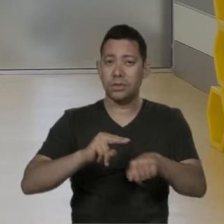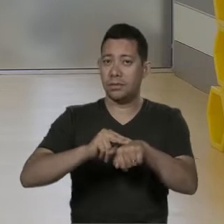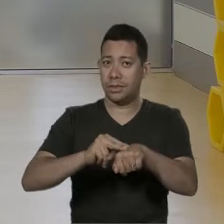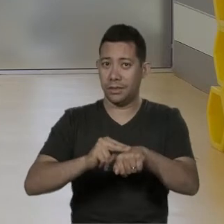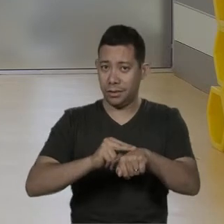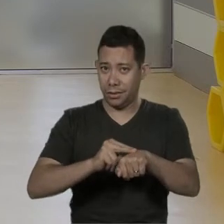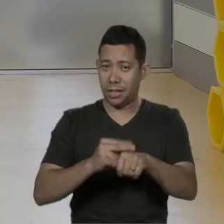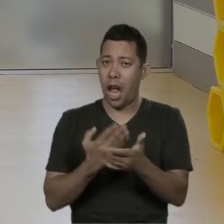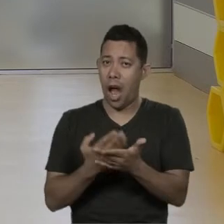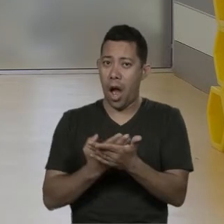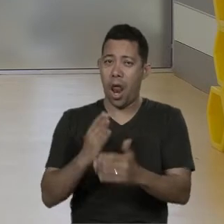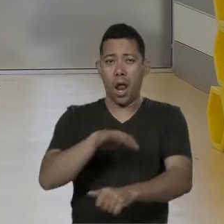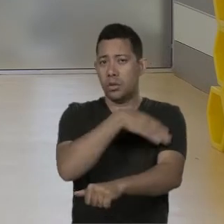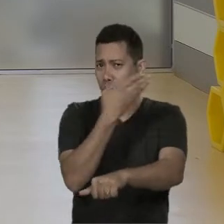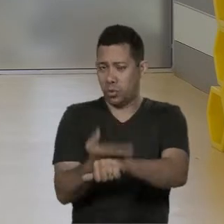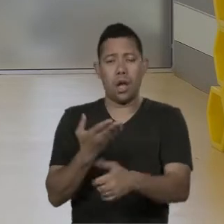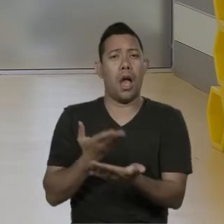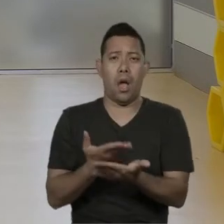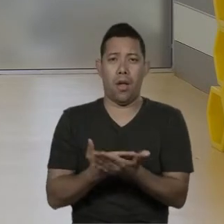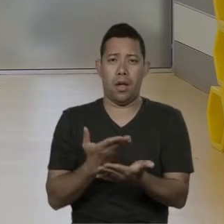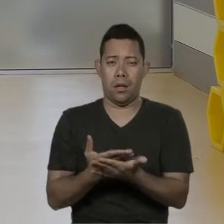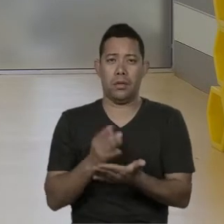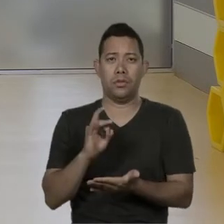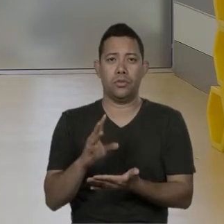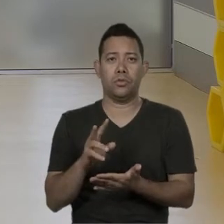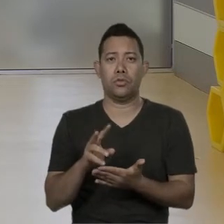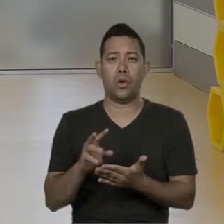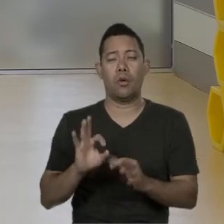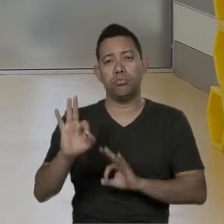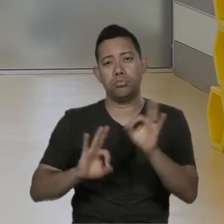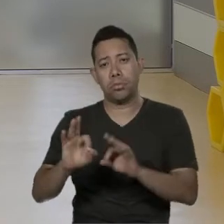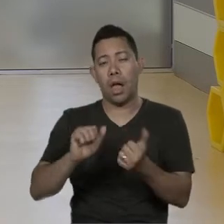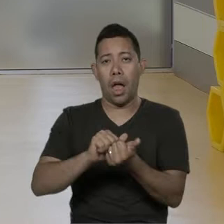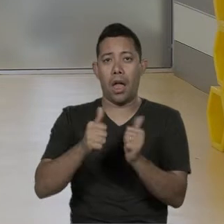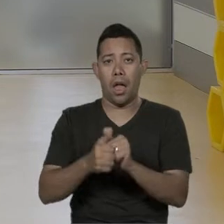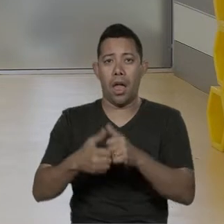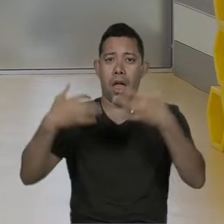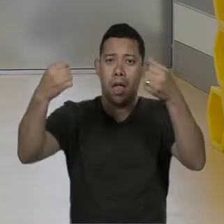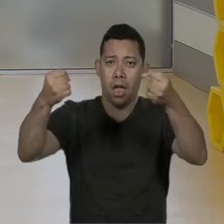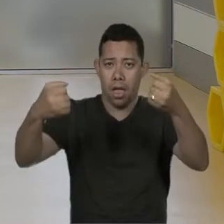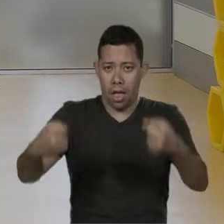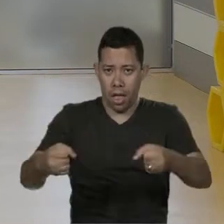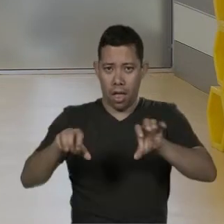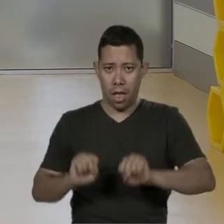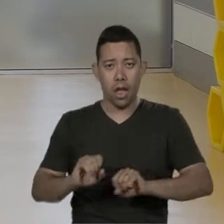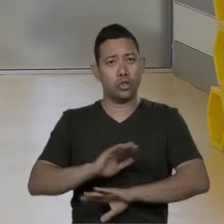aula toda na aula verde, apenas alterando as posições, pegadas.